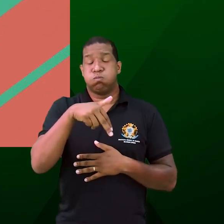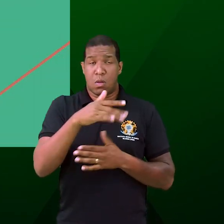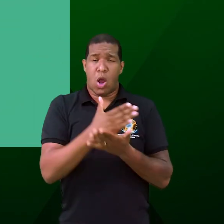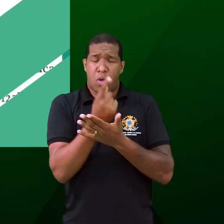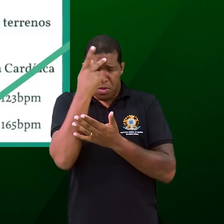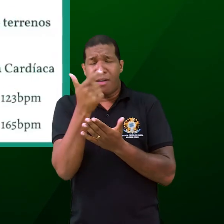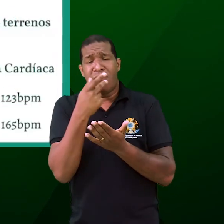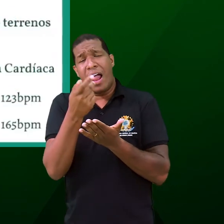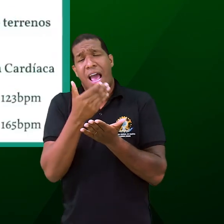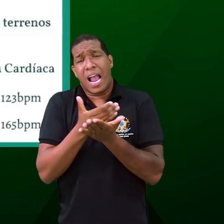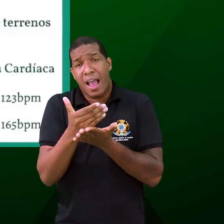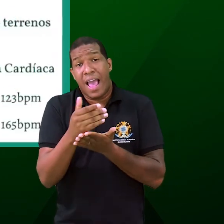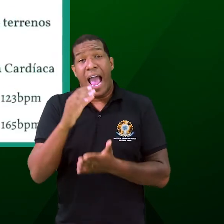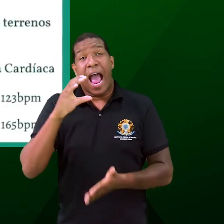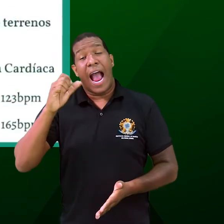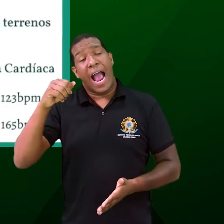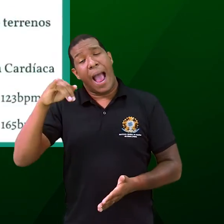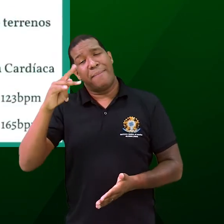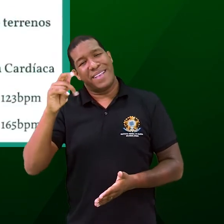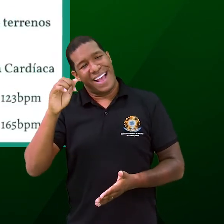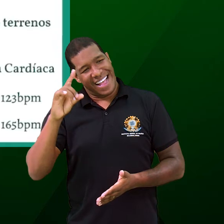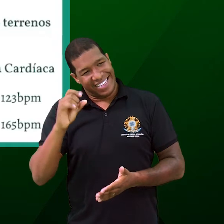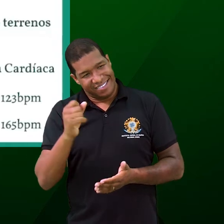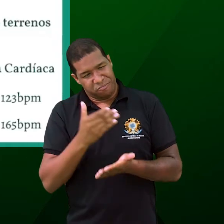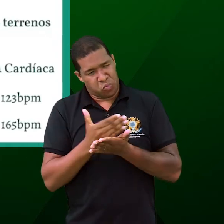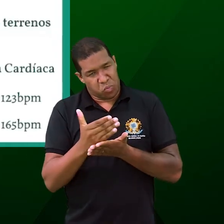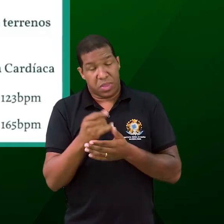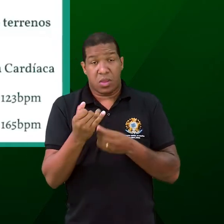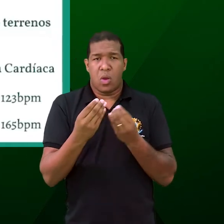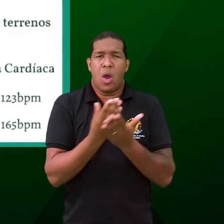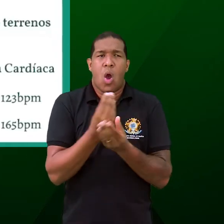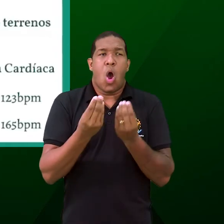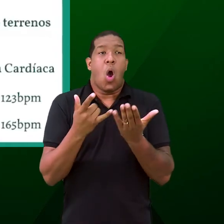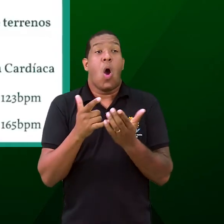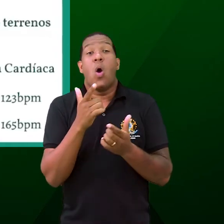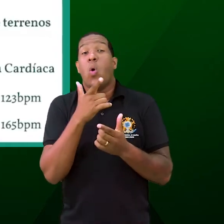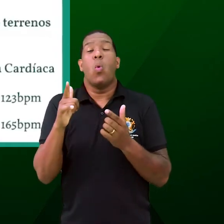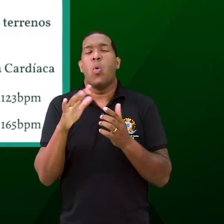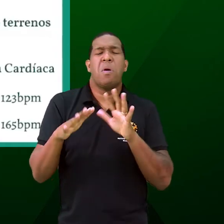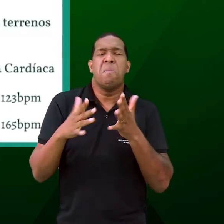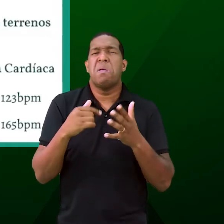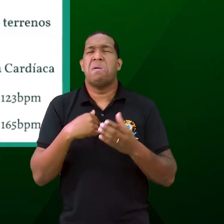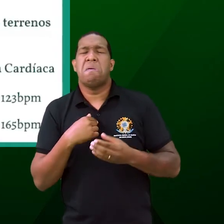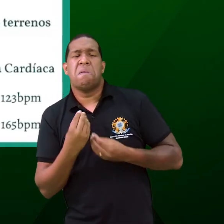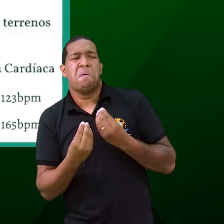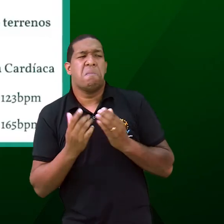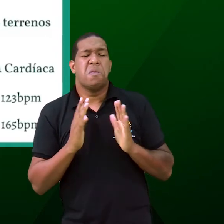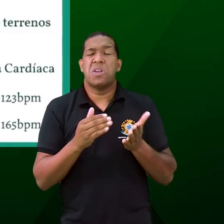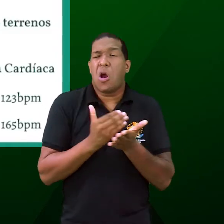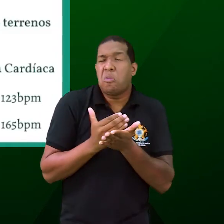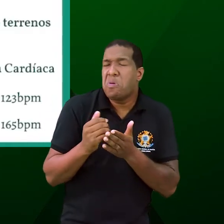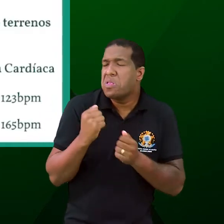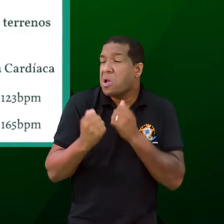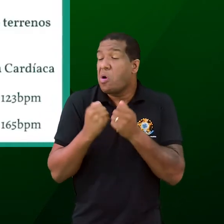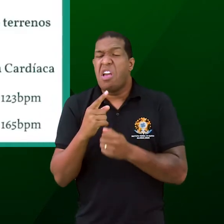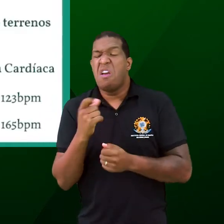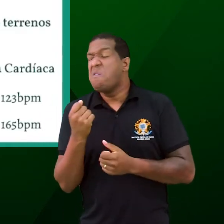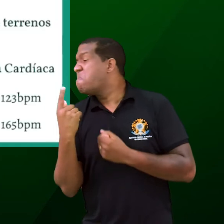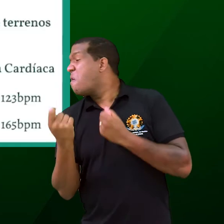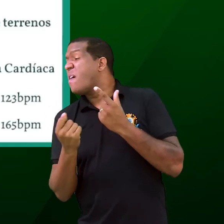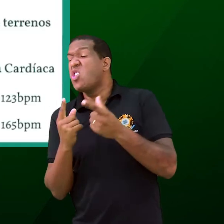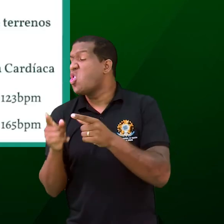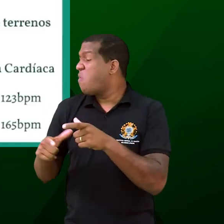esse controle é o mais recomendado, tá, pessoal? Quem tem condições seria mais adequado comprar, pesquisar aí. Eu não vou indicar marcas aqui,